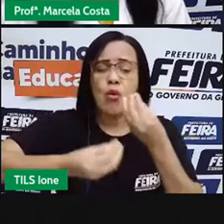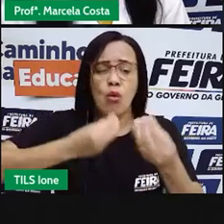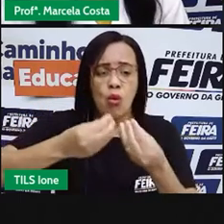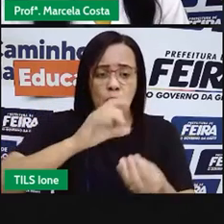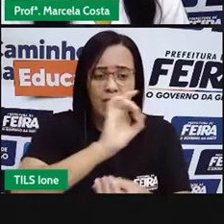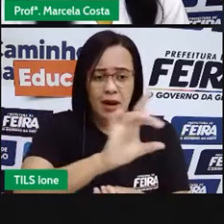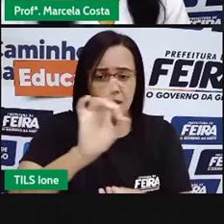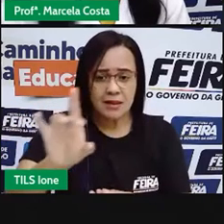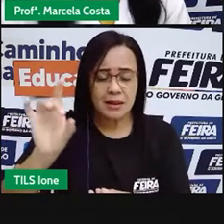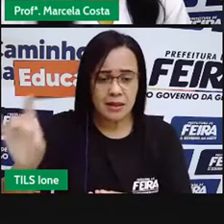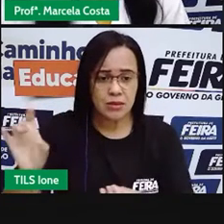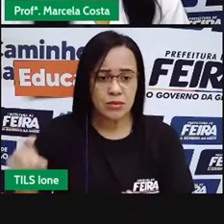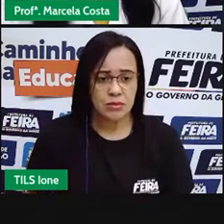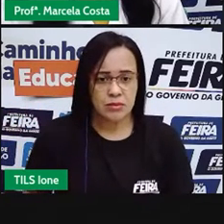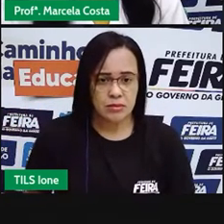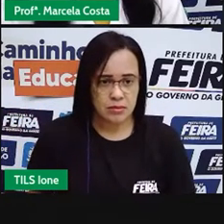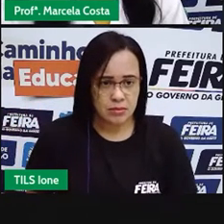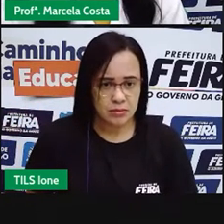o